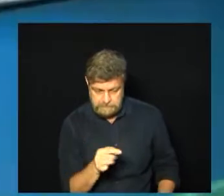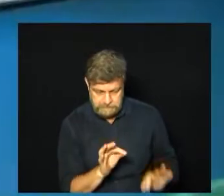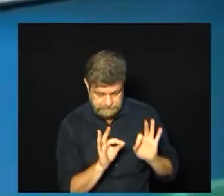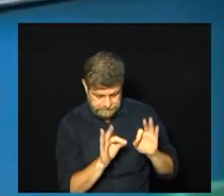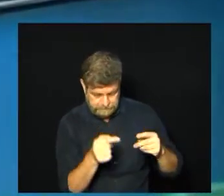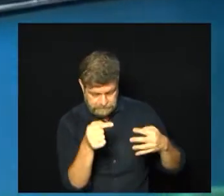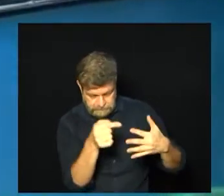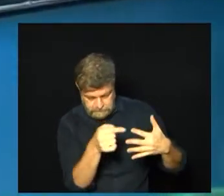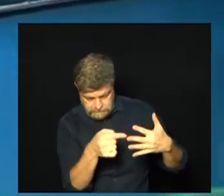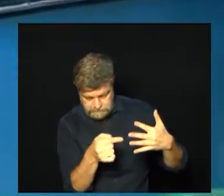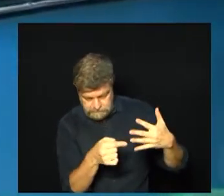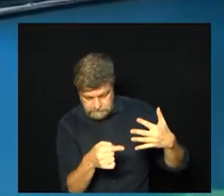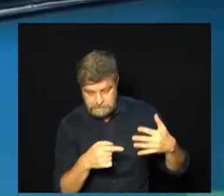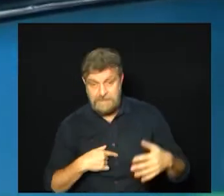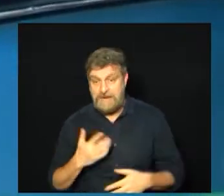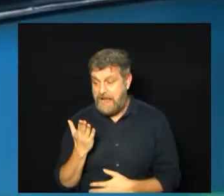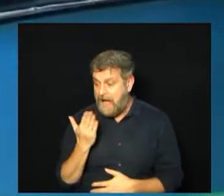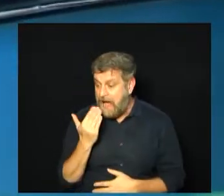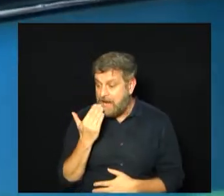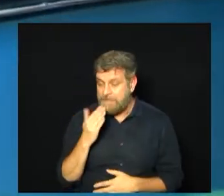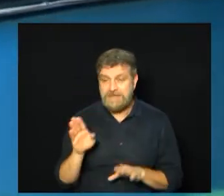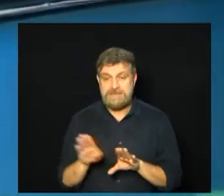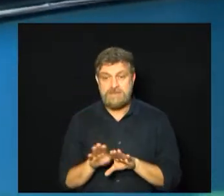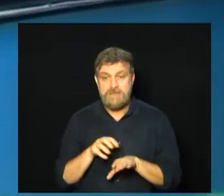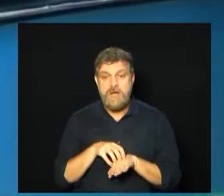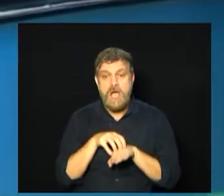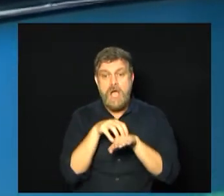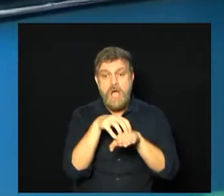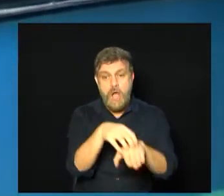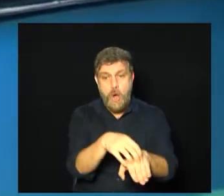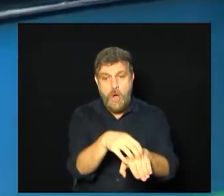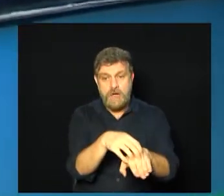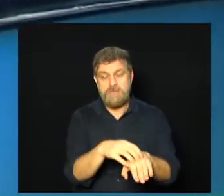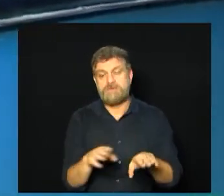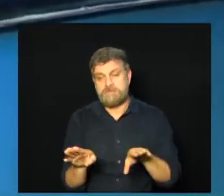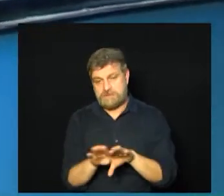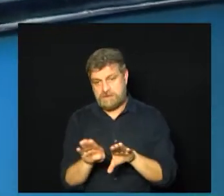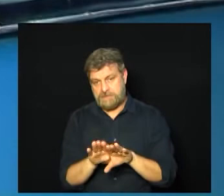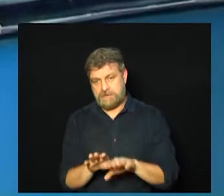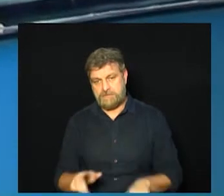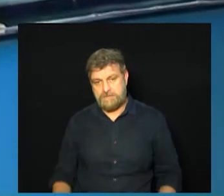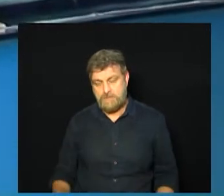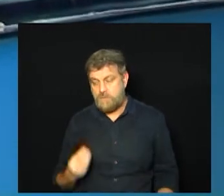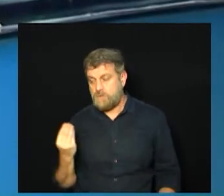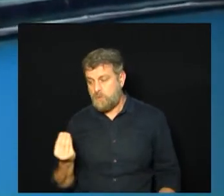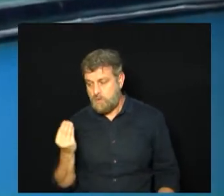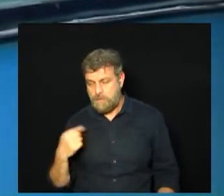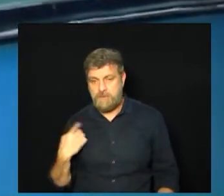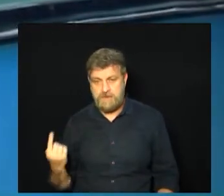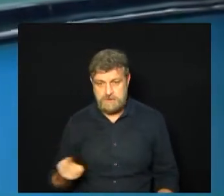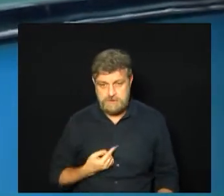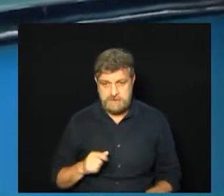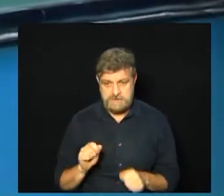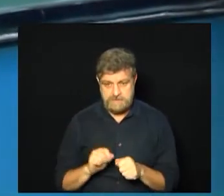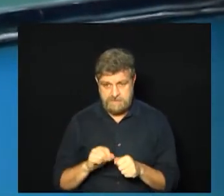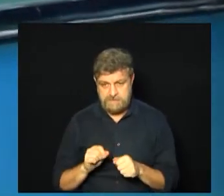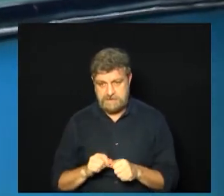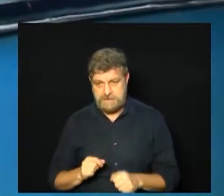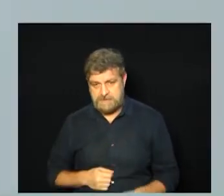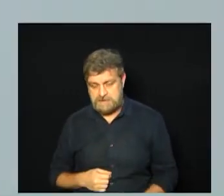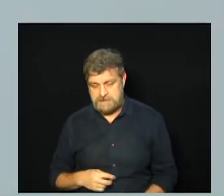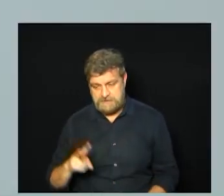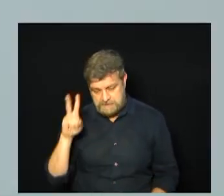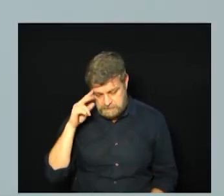precisa reorganizar a questão da alimentação escolar e transporte escolar também. E aí, para fazer isso, a gente então fez esse escalonamento a partir